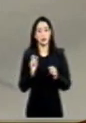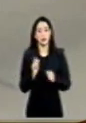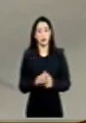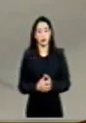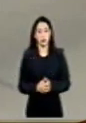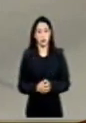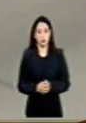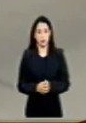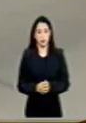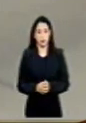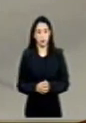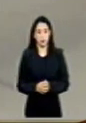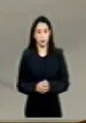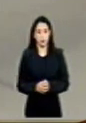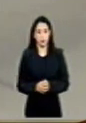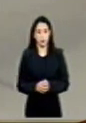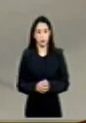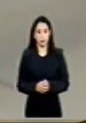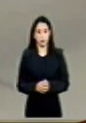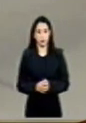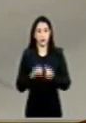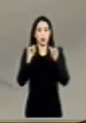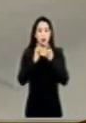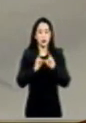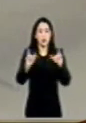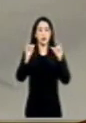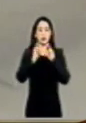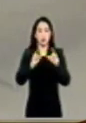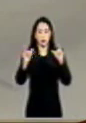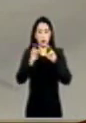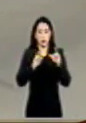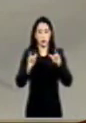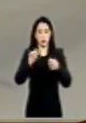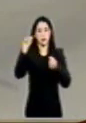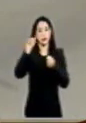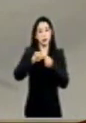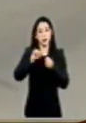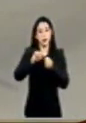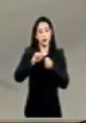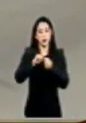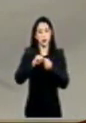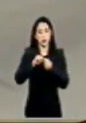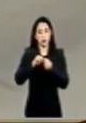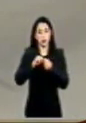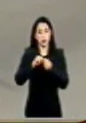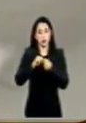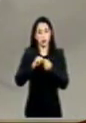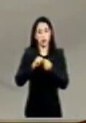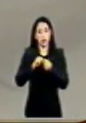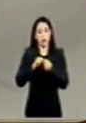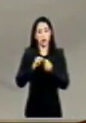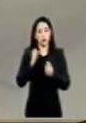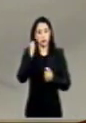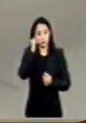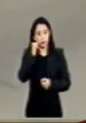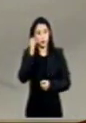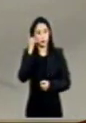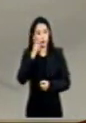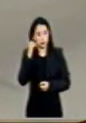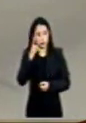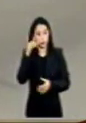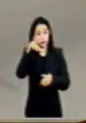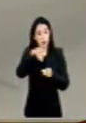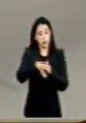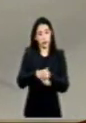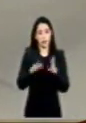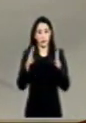e faz uma presunção de que os pronunciamentos feitos pelos parlamentares dentro da Casa, eles estão relacionados à atividade parlamentar.